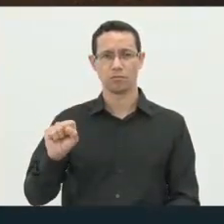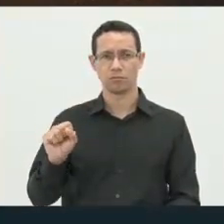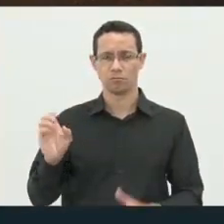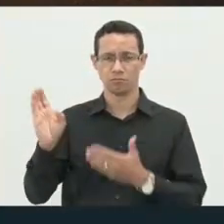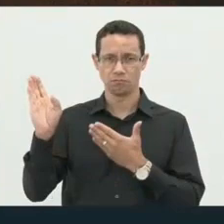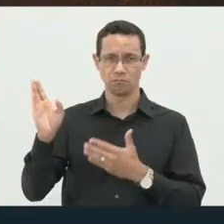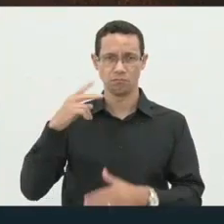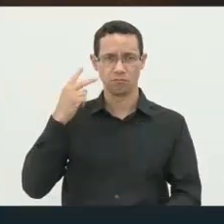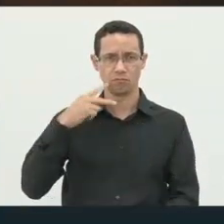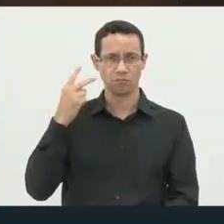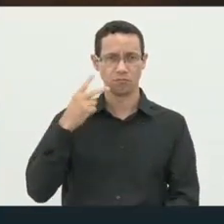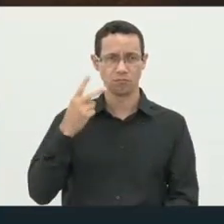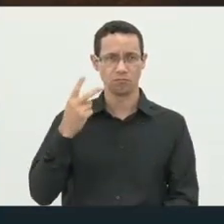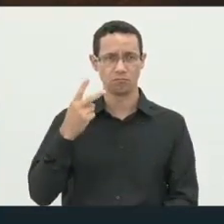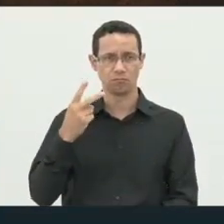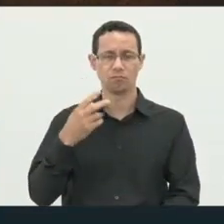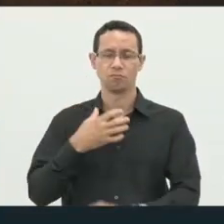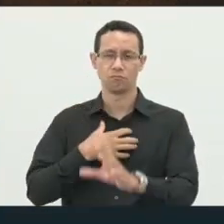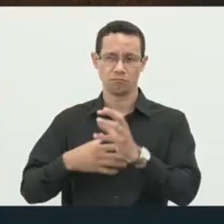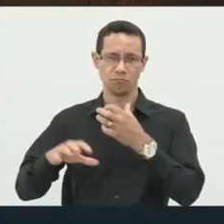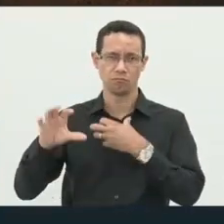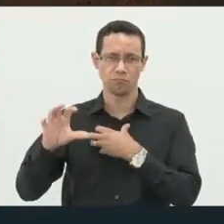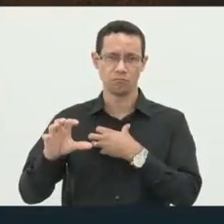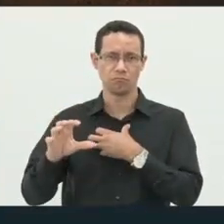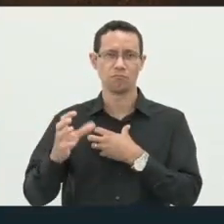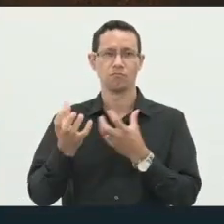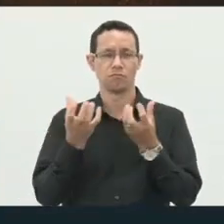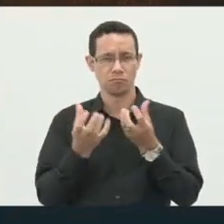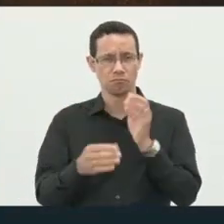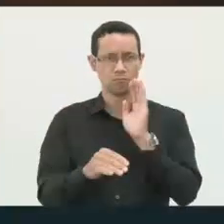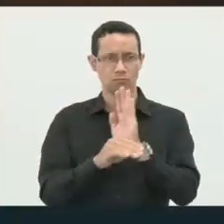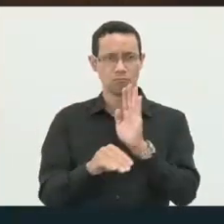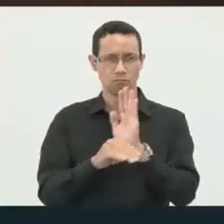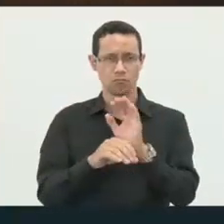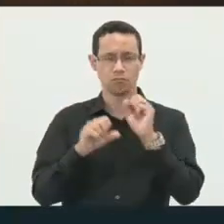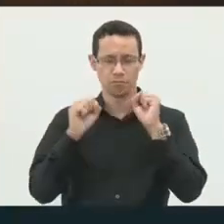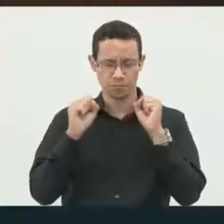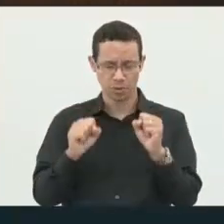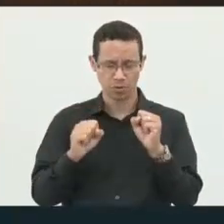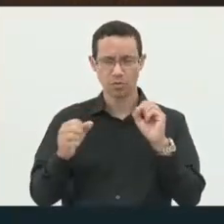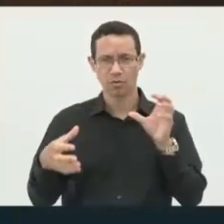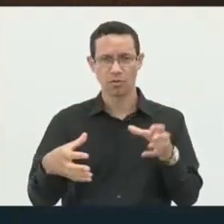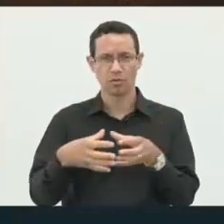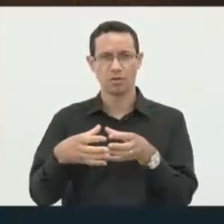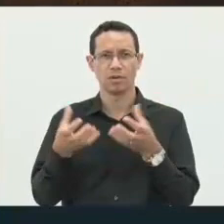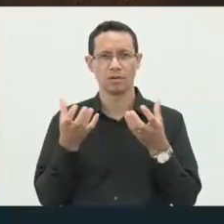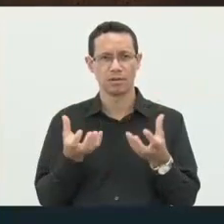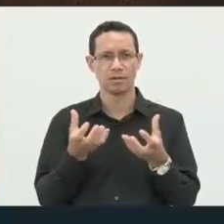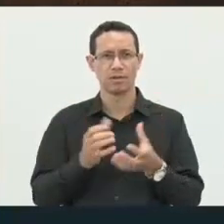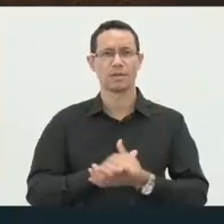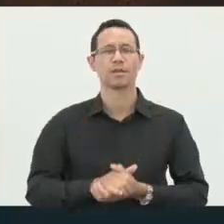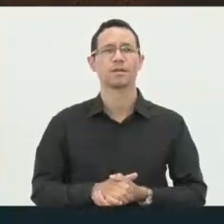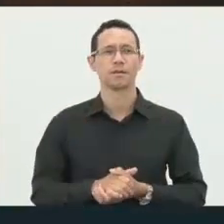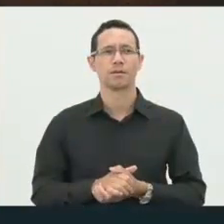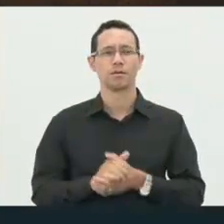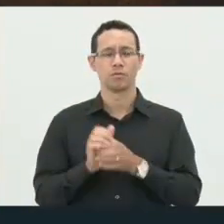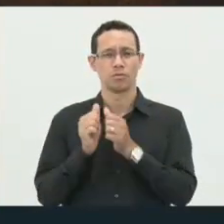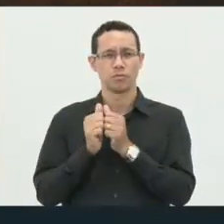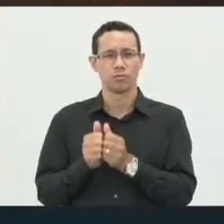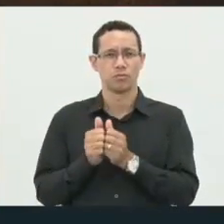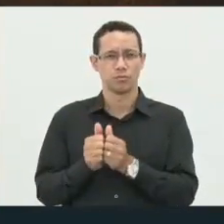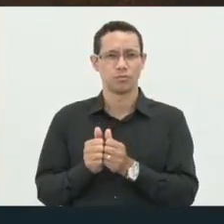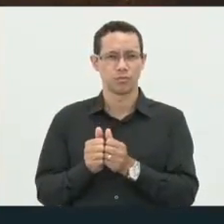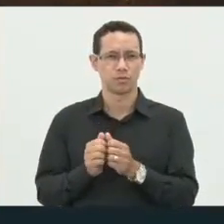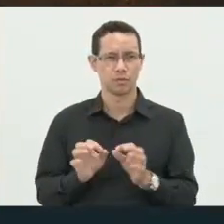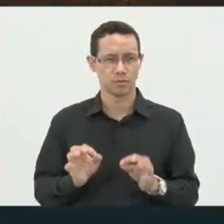é solidário conte comigo não é o que eu puder fazer faço parte faço parte e quero caminhar junto sim e